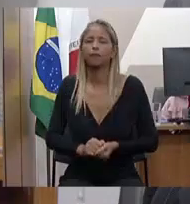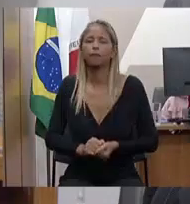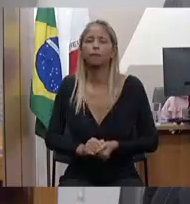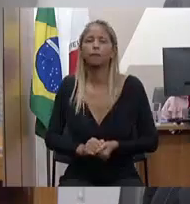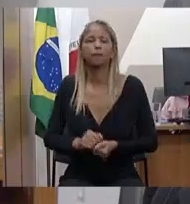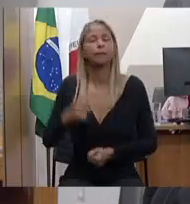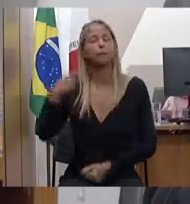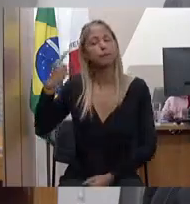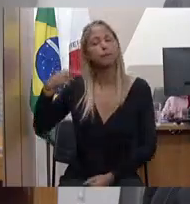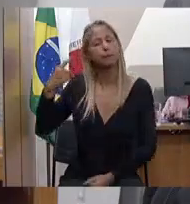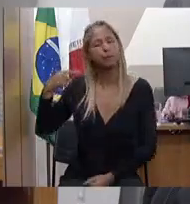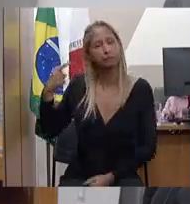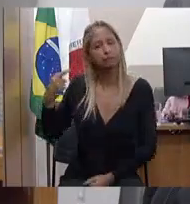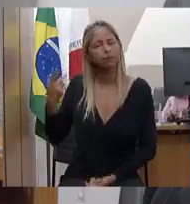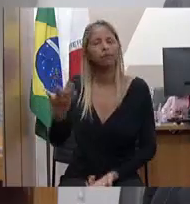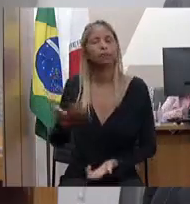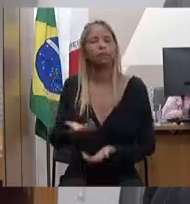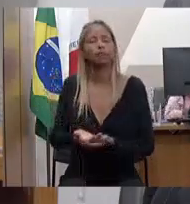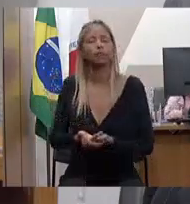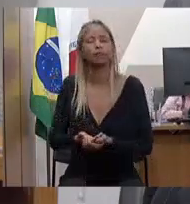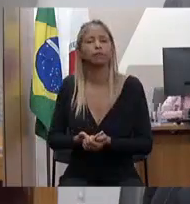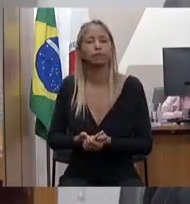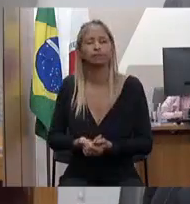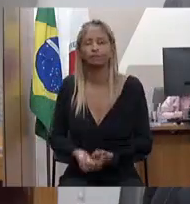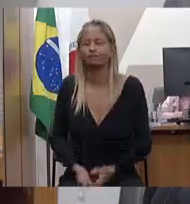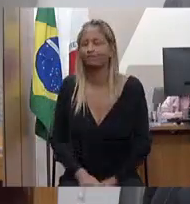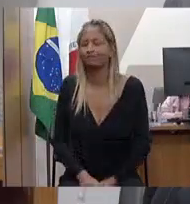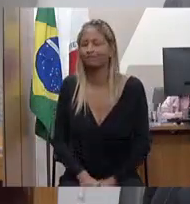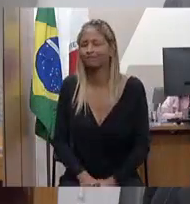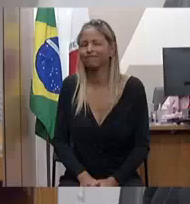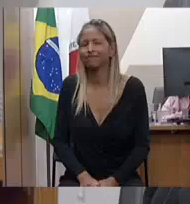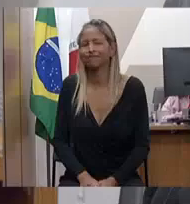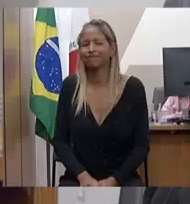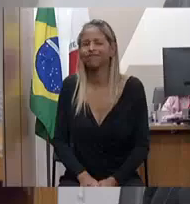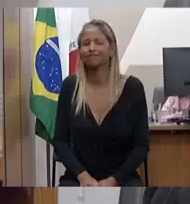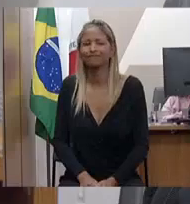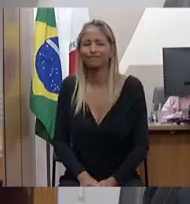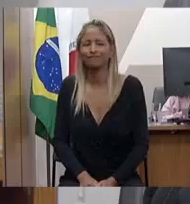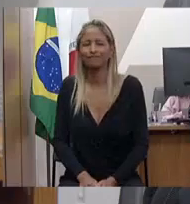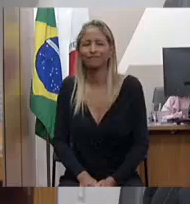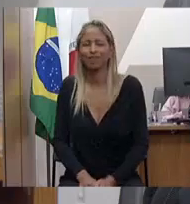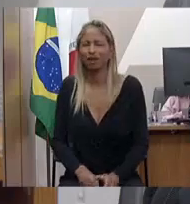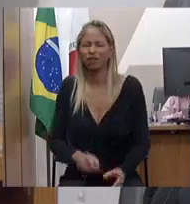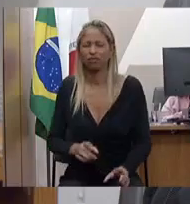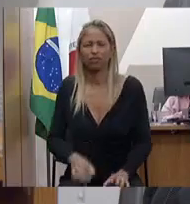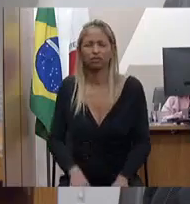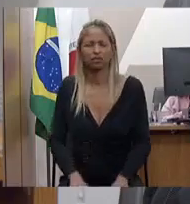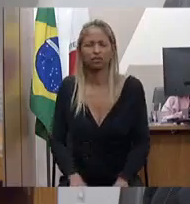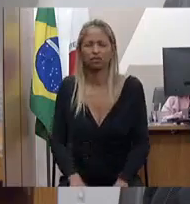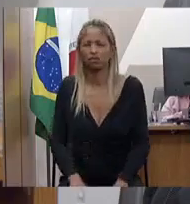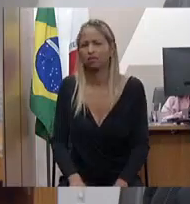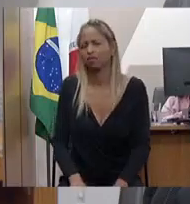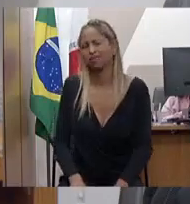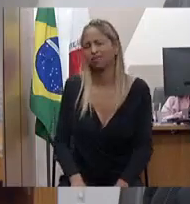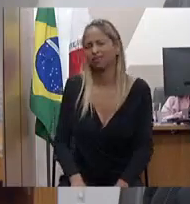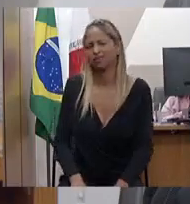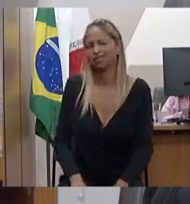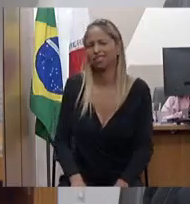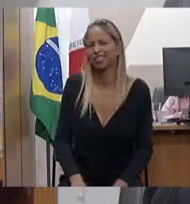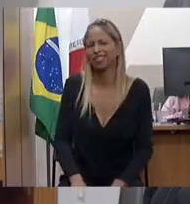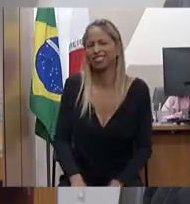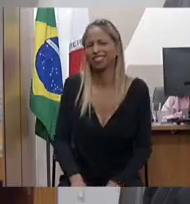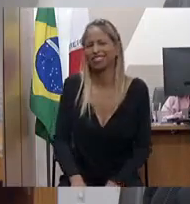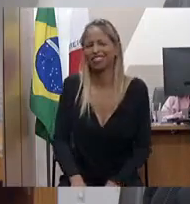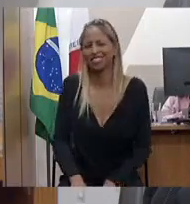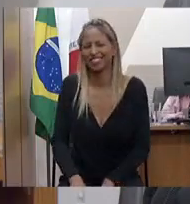Deputado Betão que o bom encontrar o Calazans aqui depois de muito tempo que eu não via né E